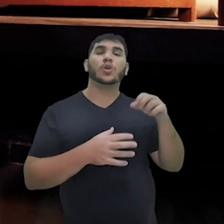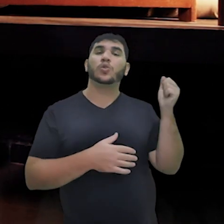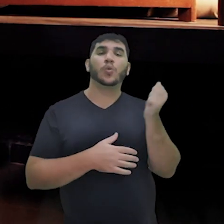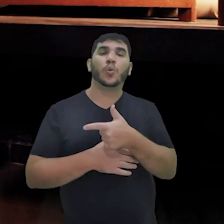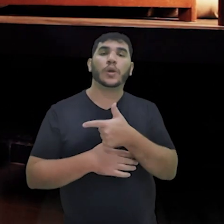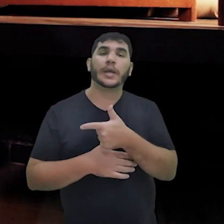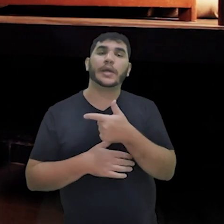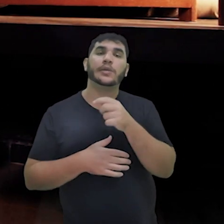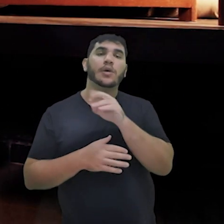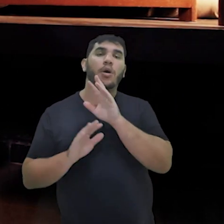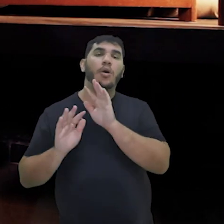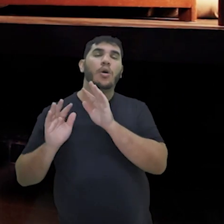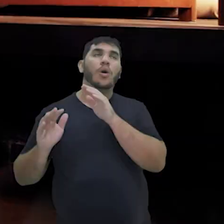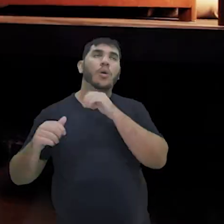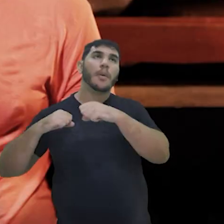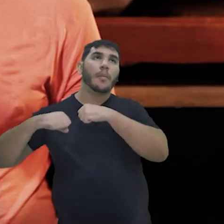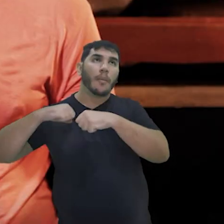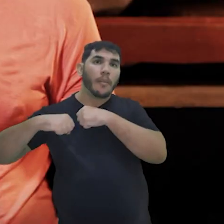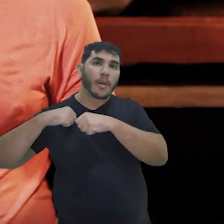encerramentos de assuntos, assim.